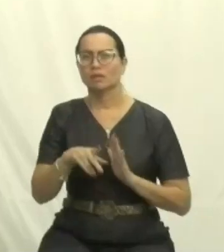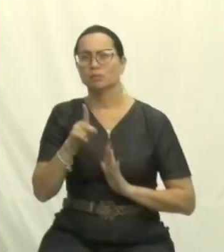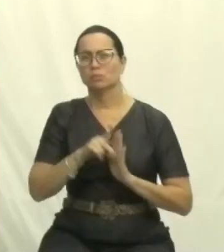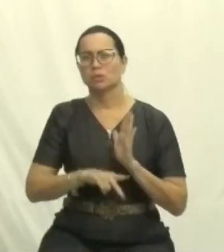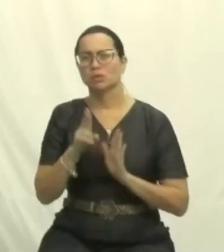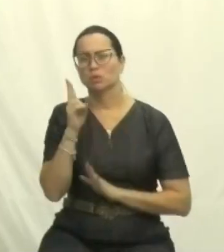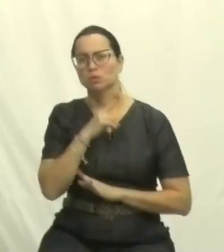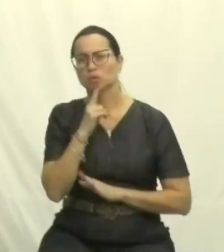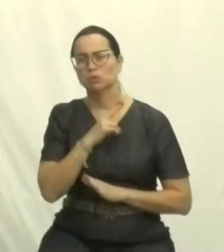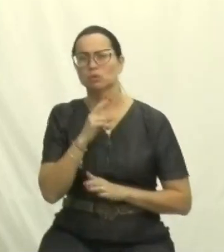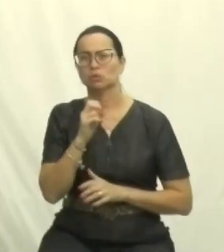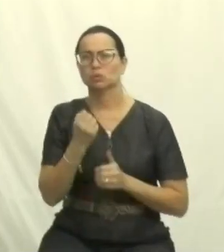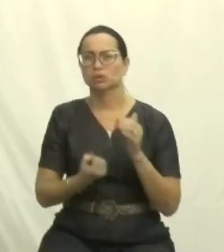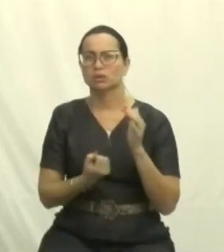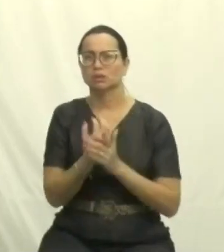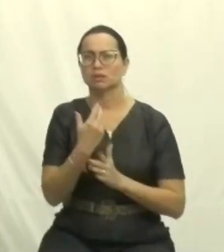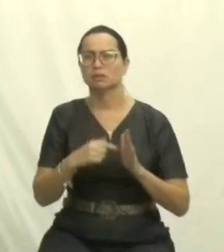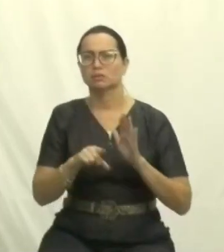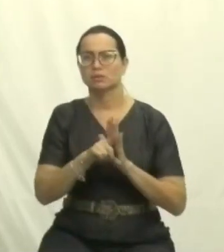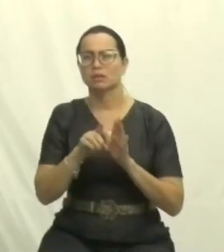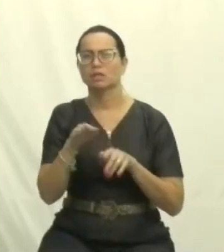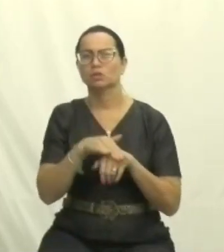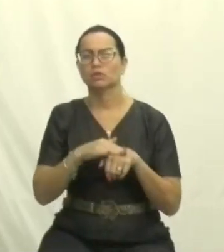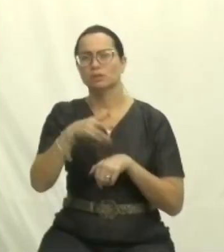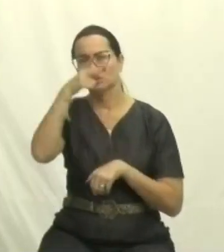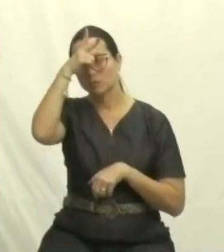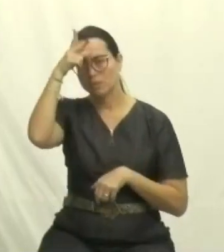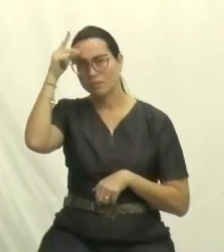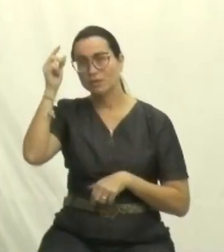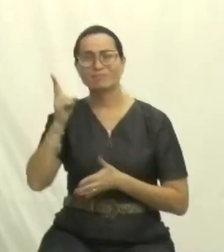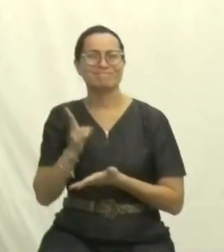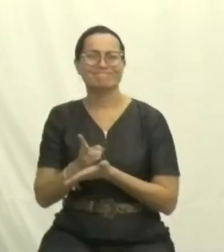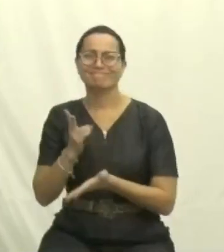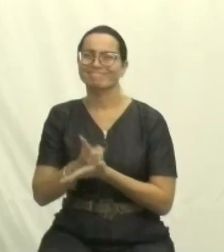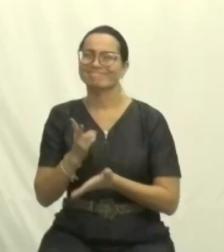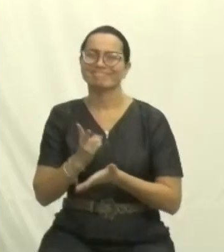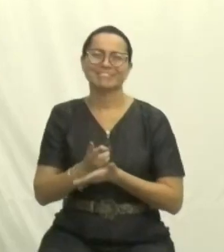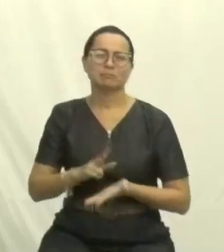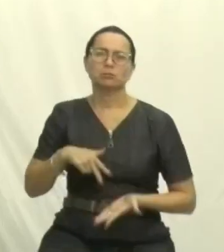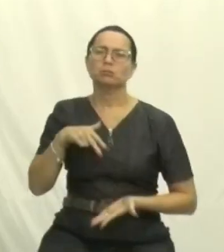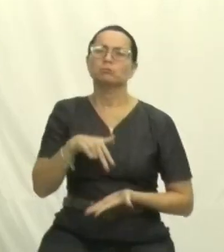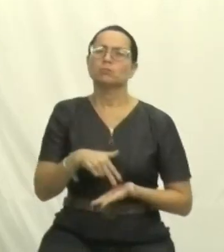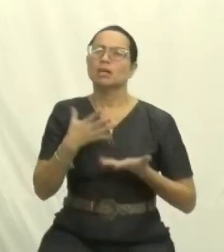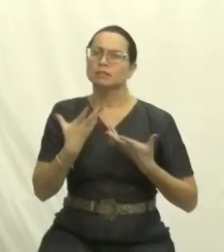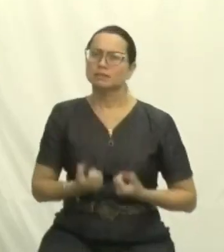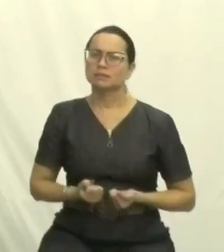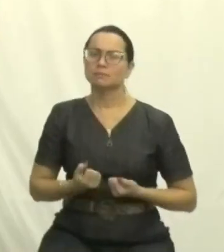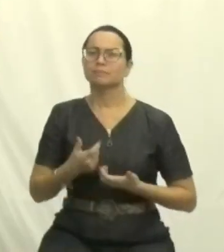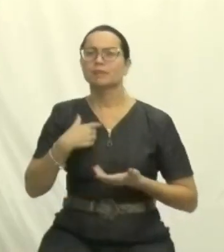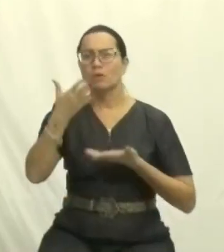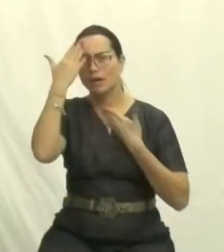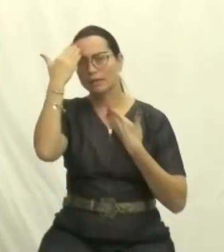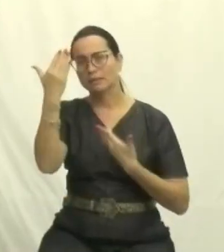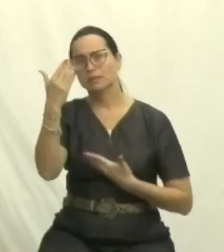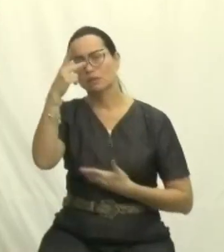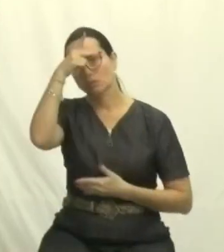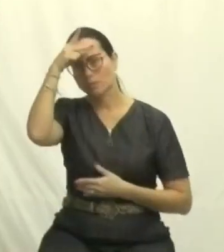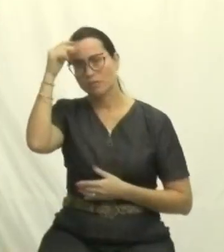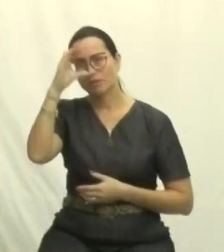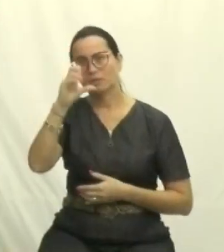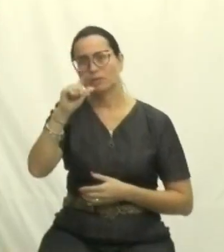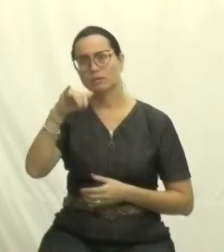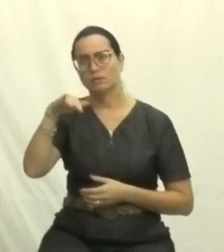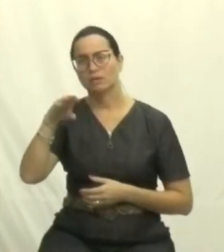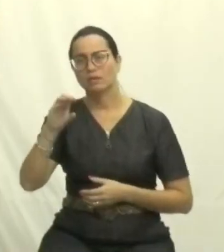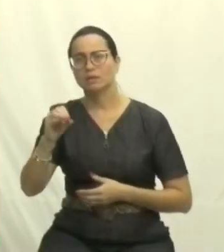emendas, conversando com o prefeito sempre pronto ao diálogo, no qual desde já quero agradecer ao prefeito Clécio Salvaro, o vice Ricardo